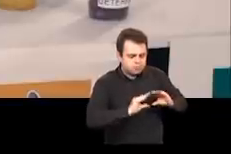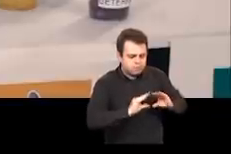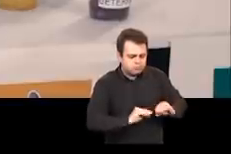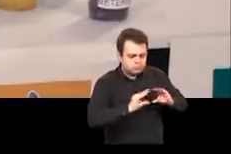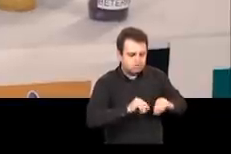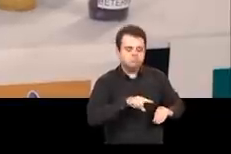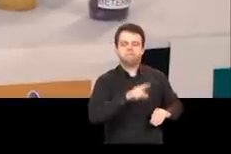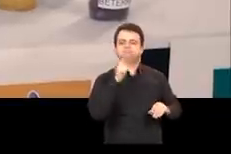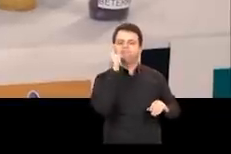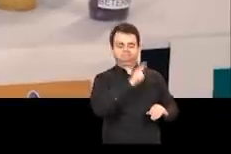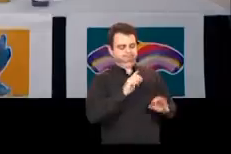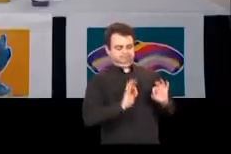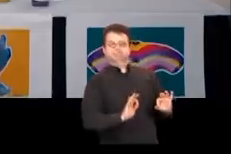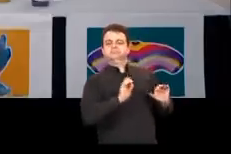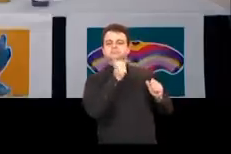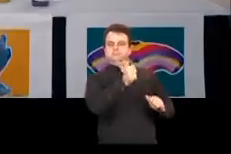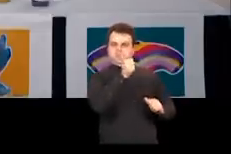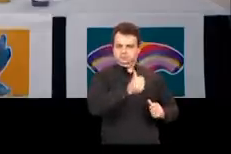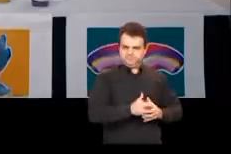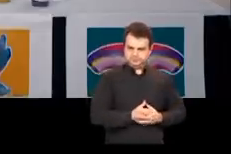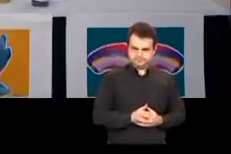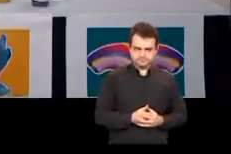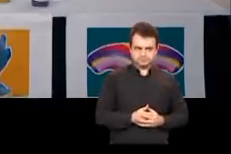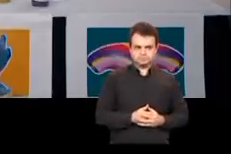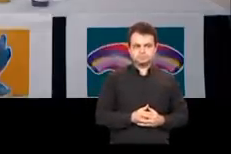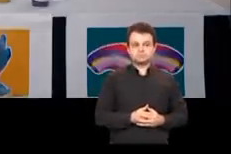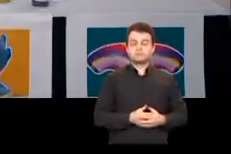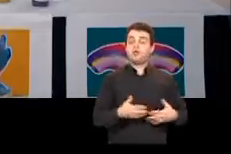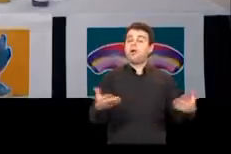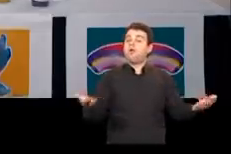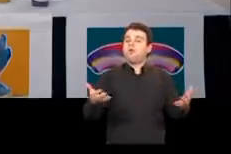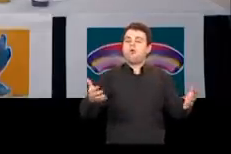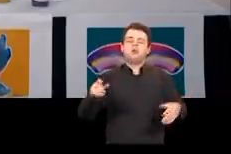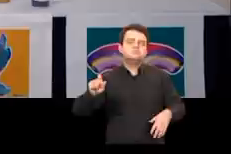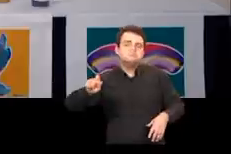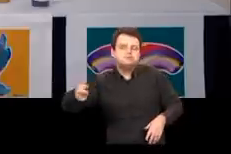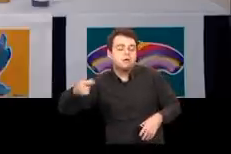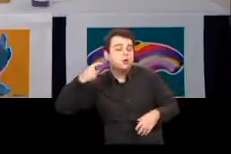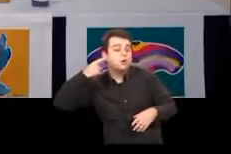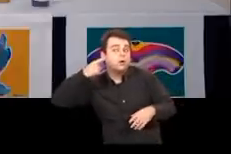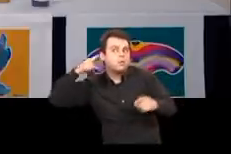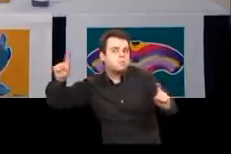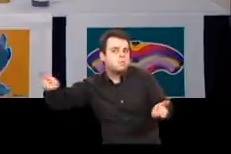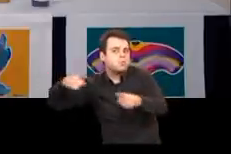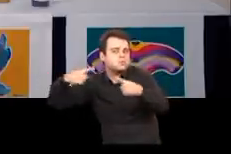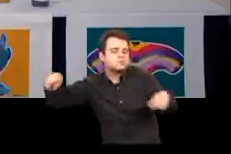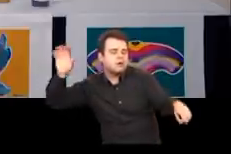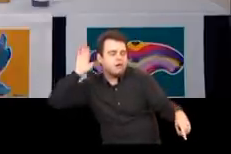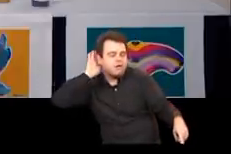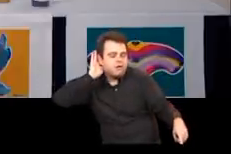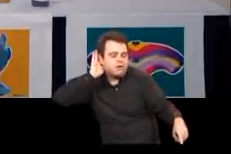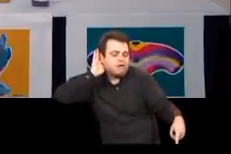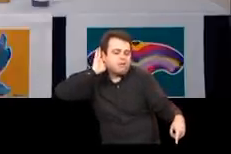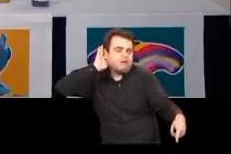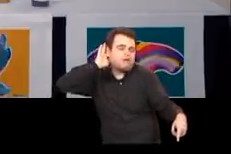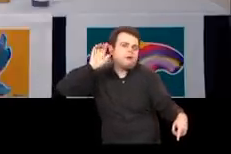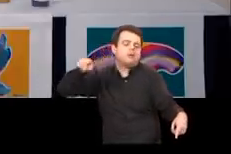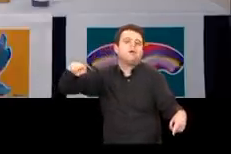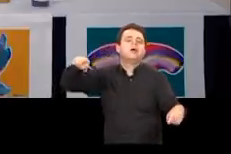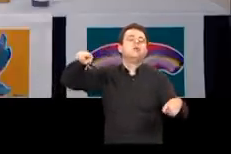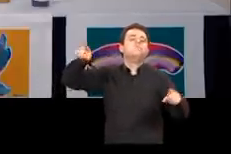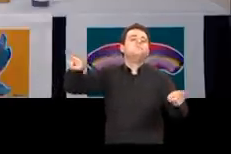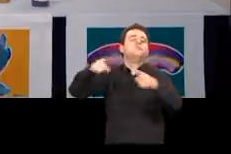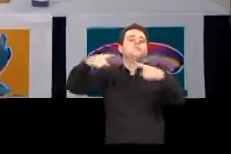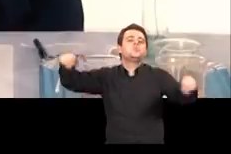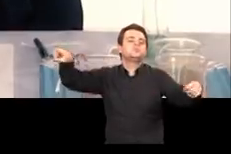até dar o ponto. Agora, com um belíssimo fundo musical, nós vamos compor a nossa obra de arte,